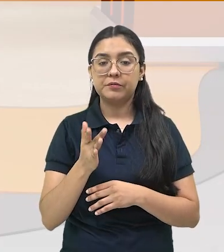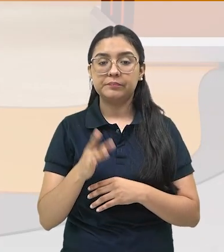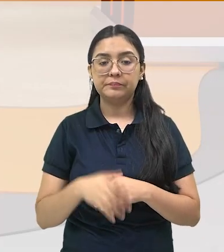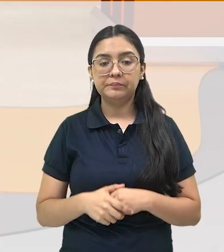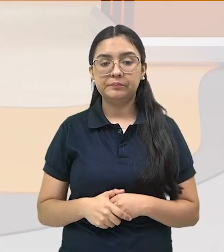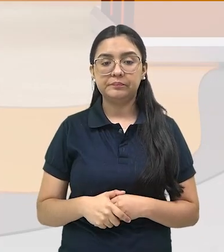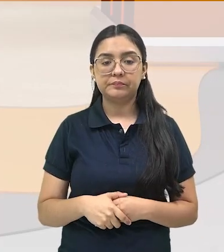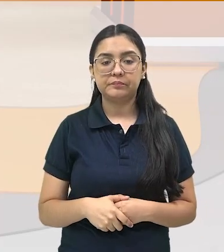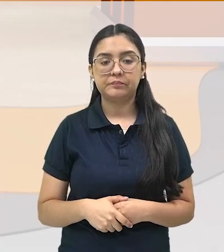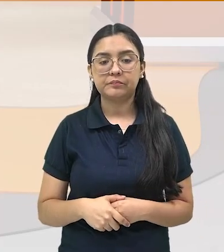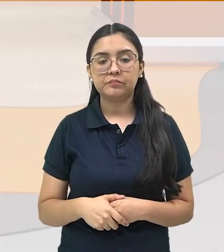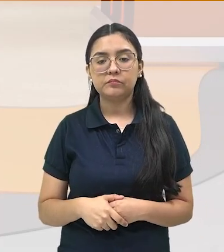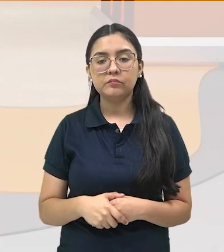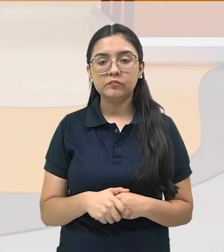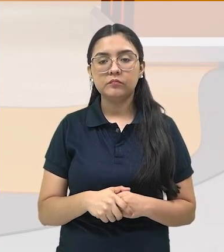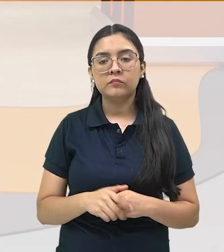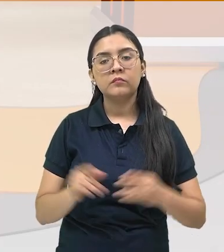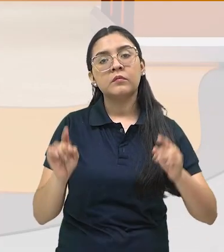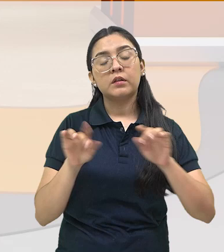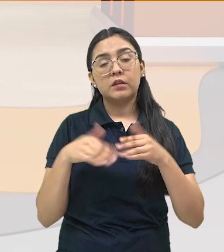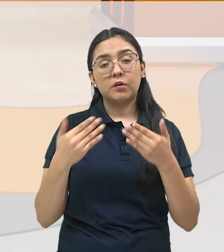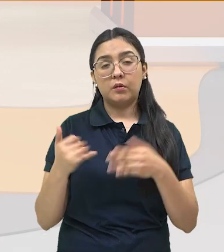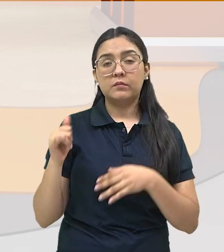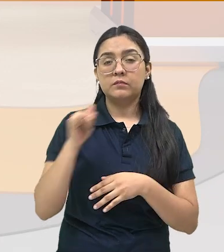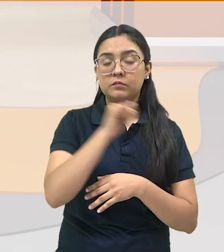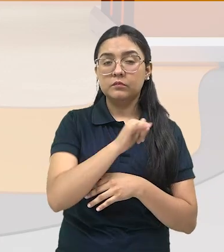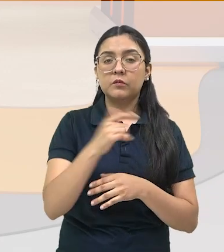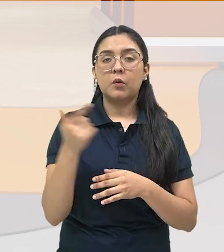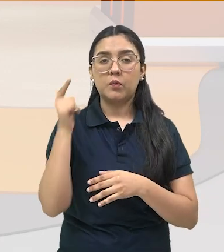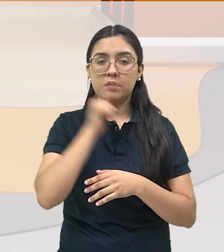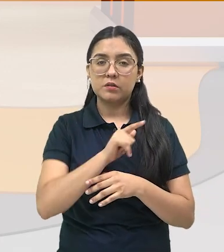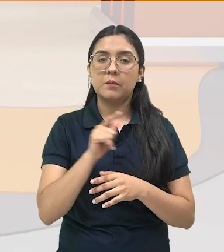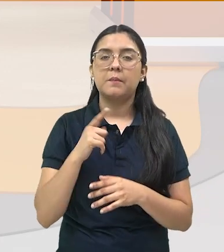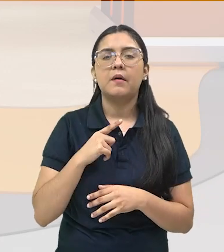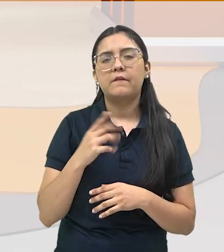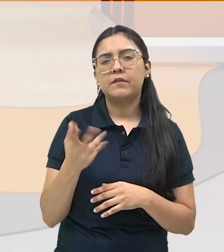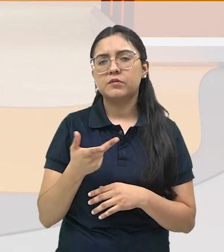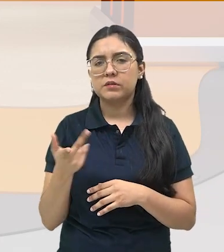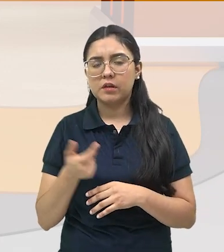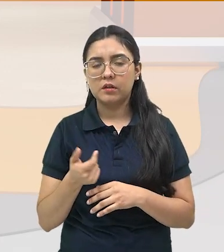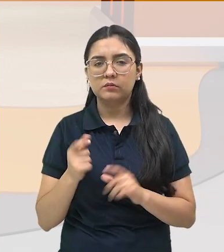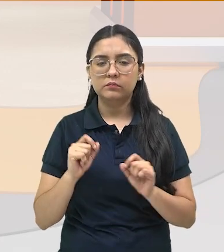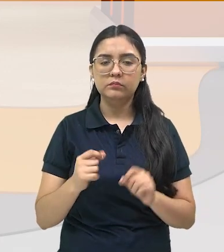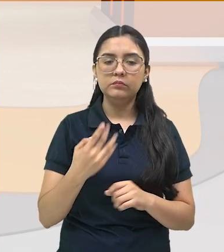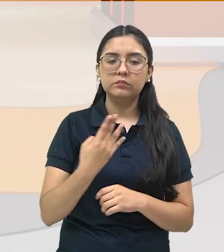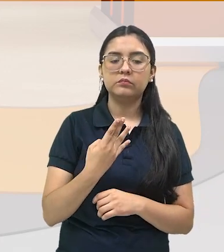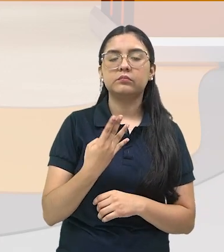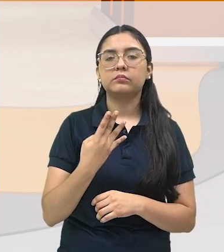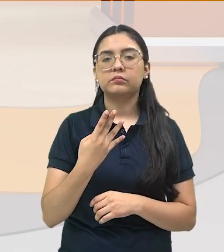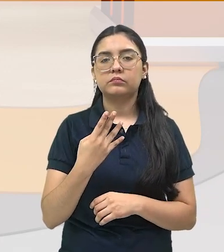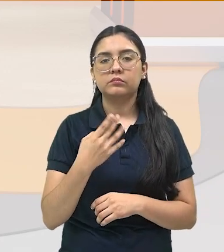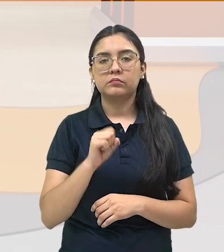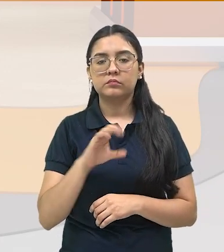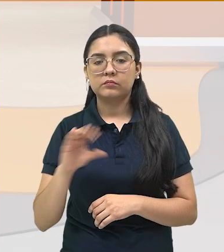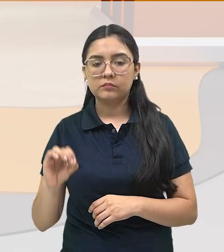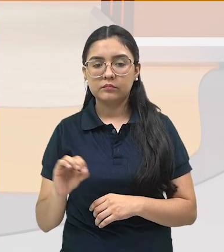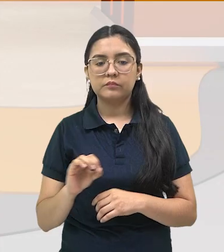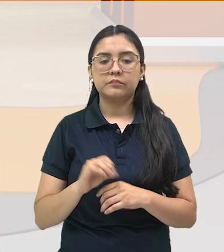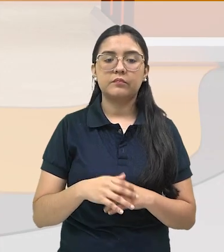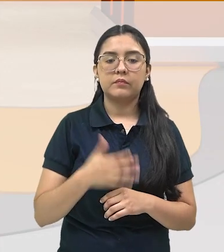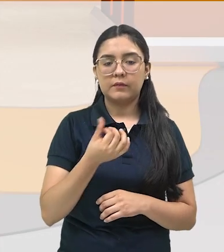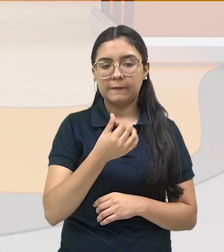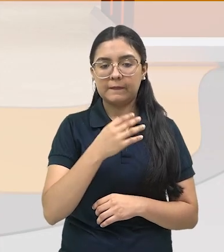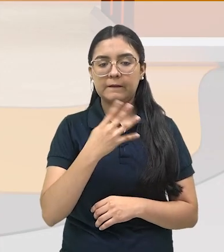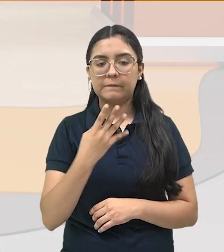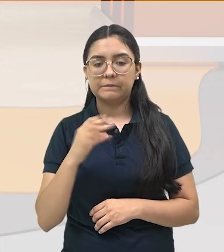perdão. E aqui os aviões já conseguem viajar numa velocidade de 480 a 640 km